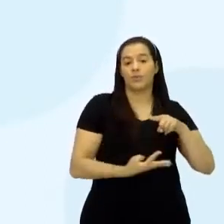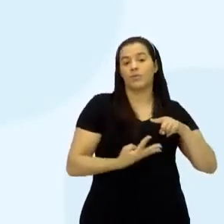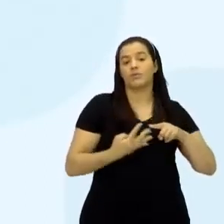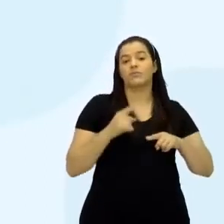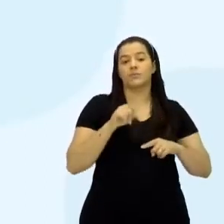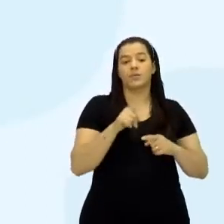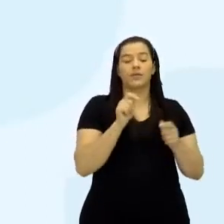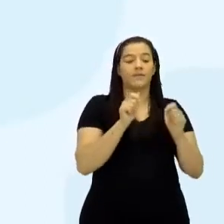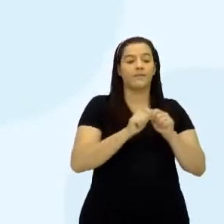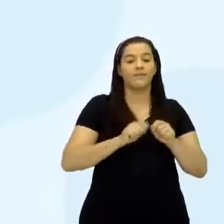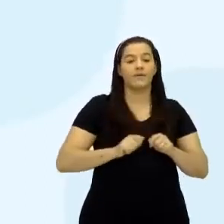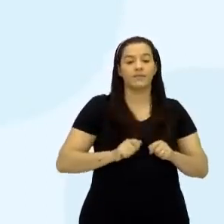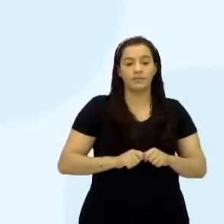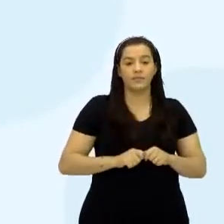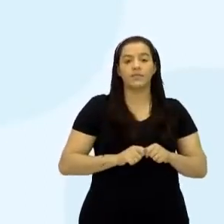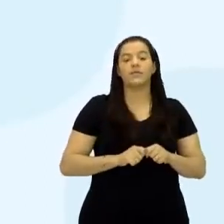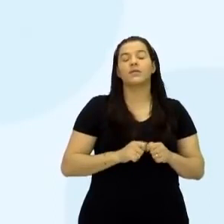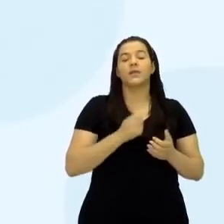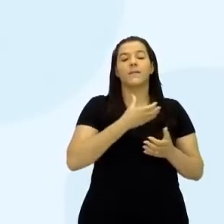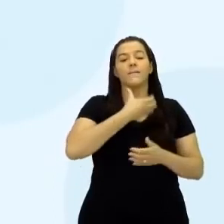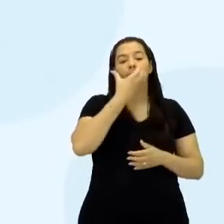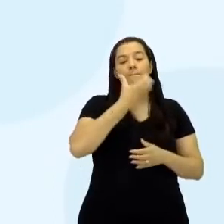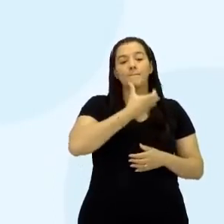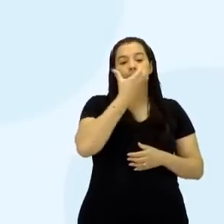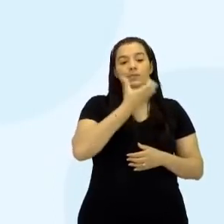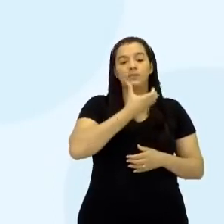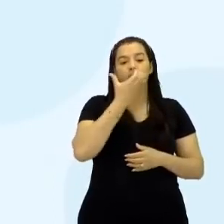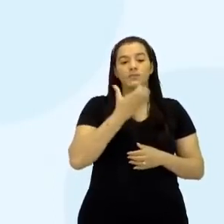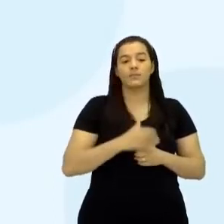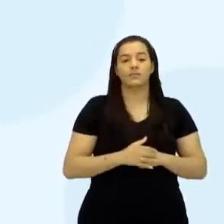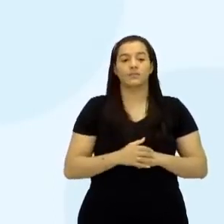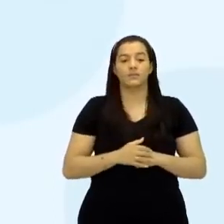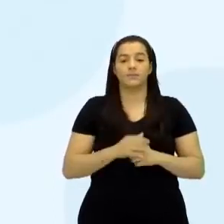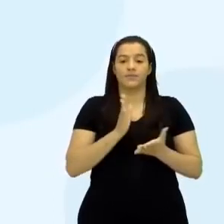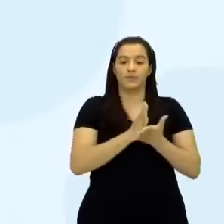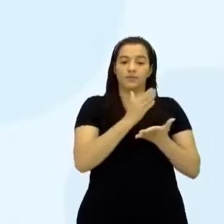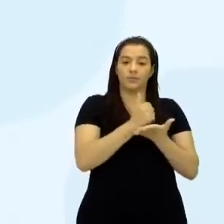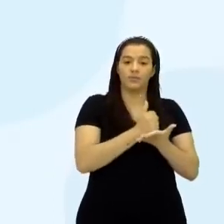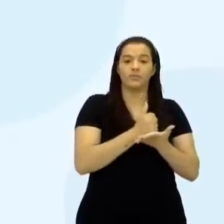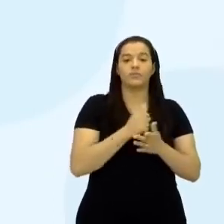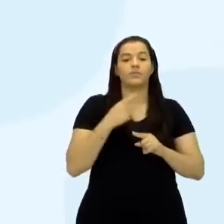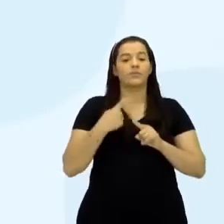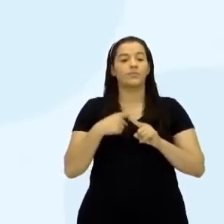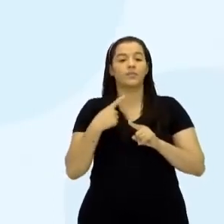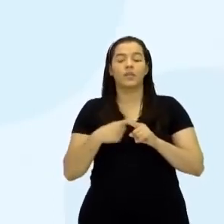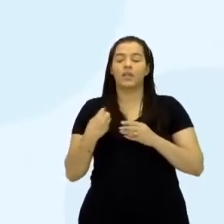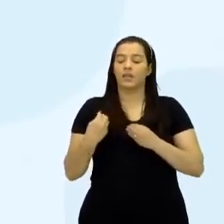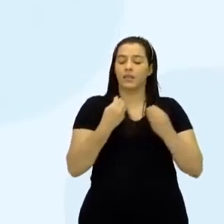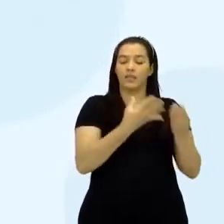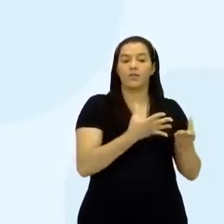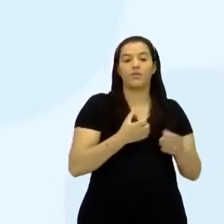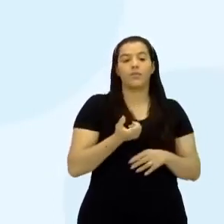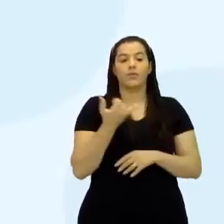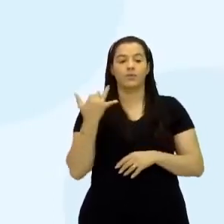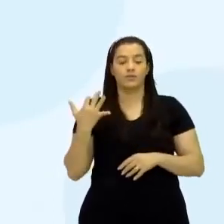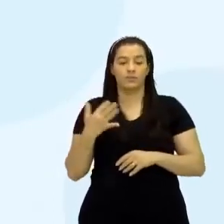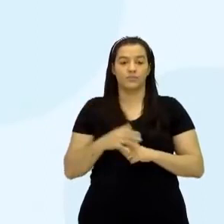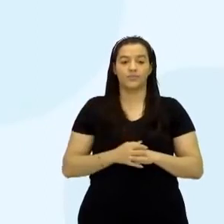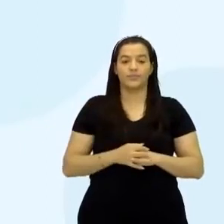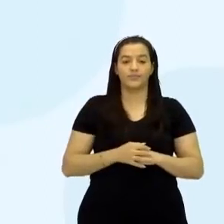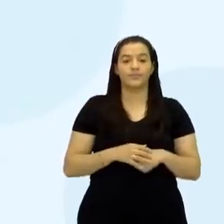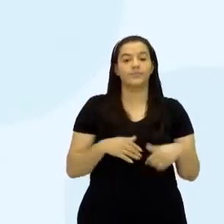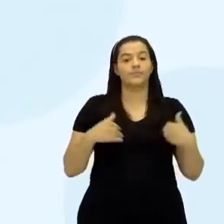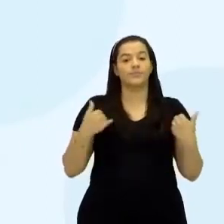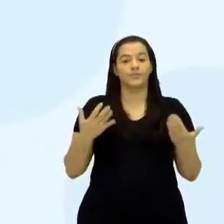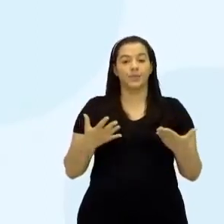uma torta. A quantidade de maçãs que Laurinha levou é de... Então, ó, é a mesma coisa, né, Vivi? O